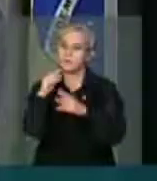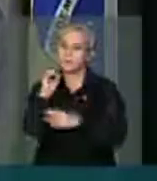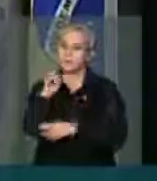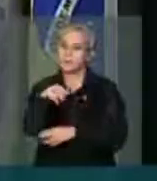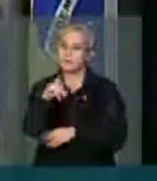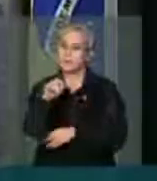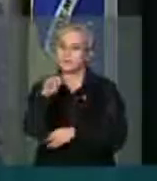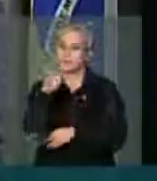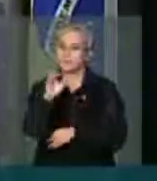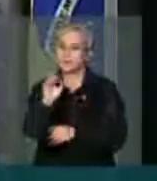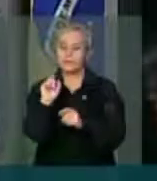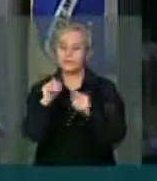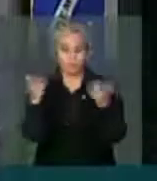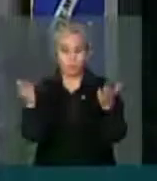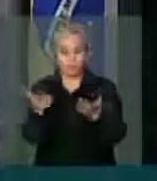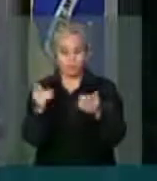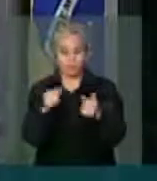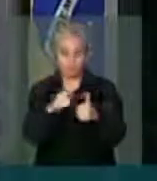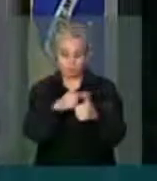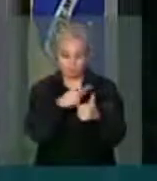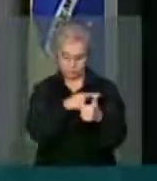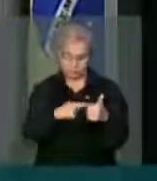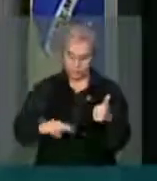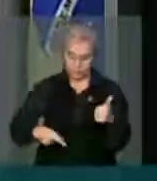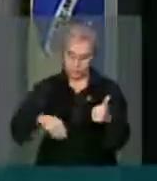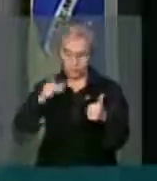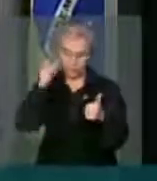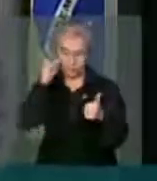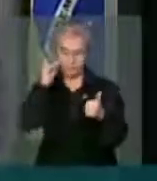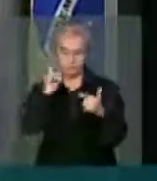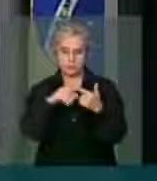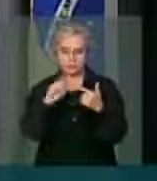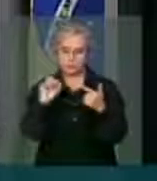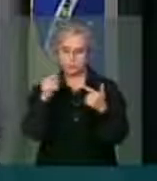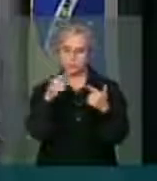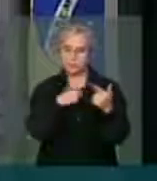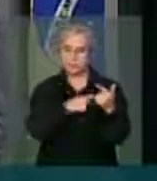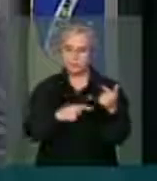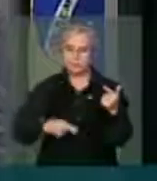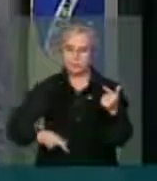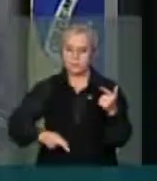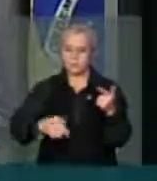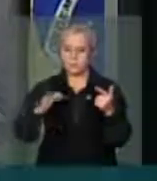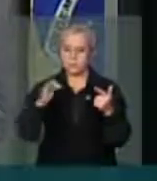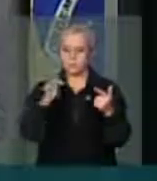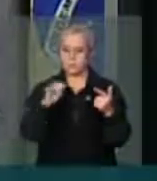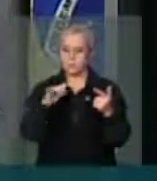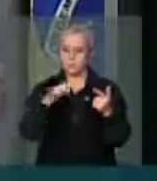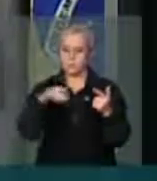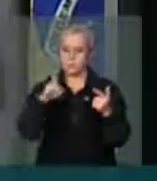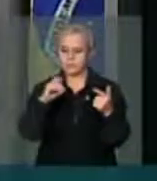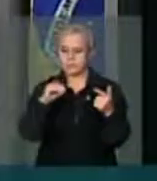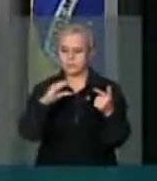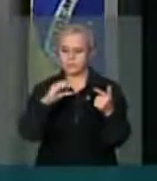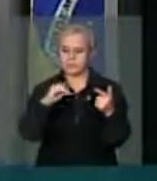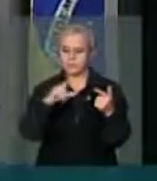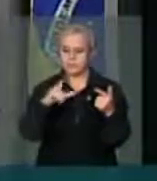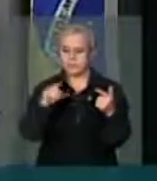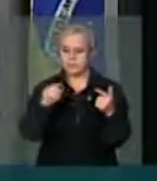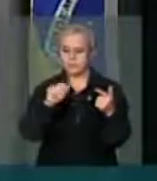é entre a presidente Dilma e o ex-presidente Fernando Collor como os mais